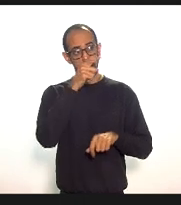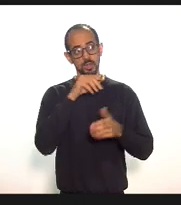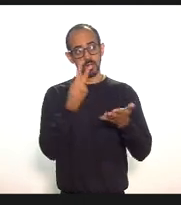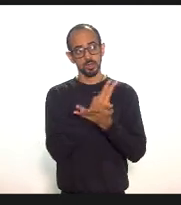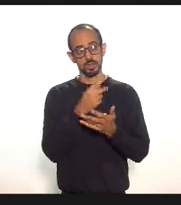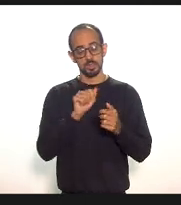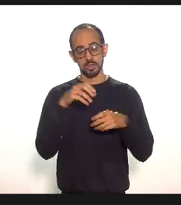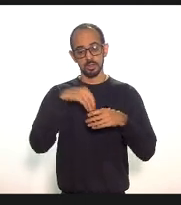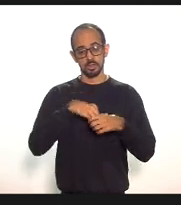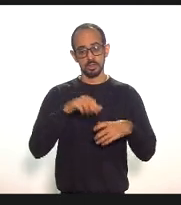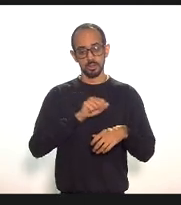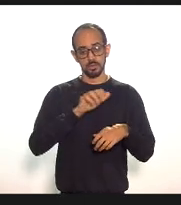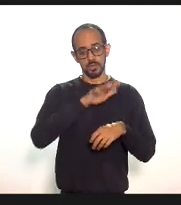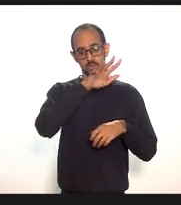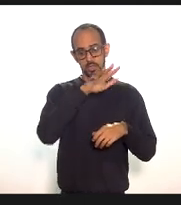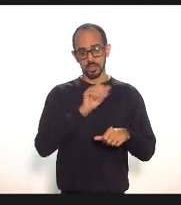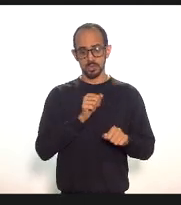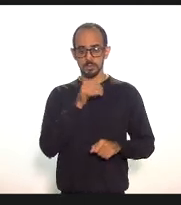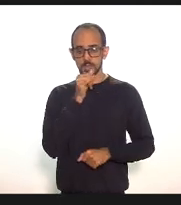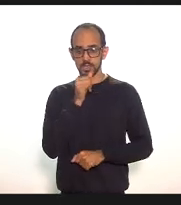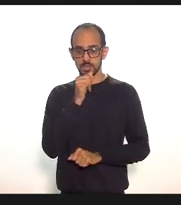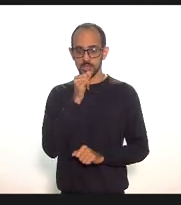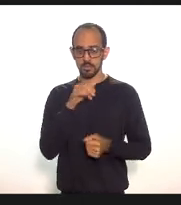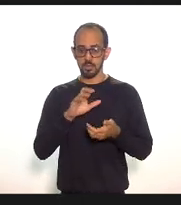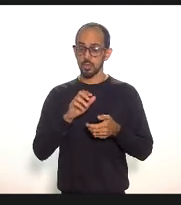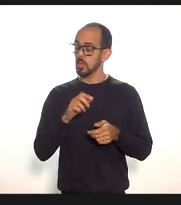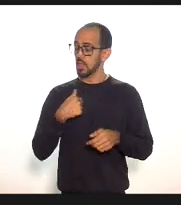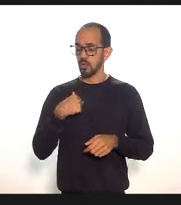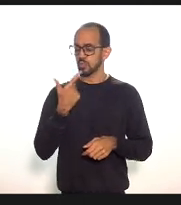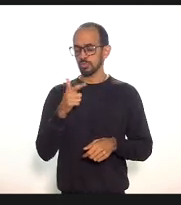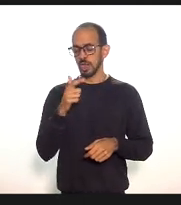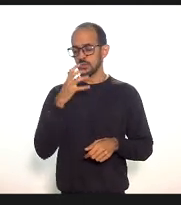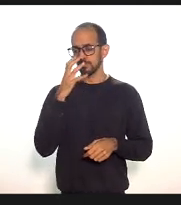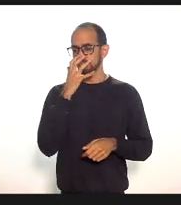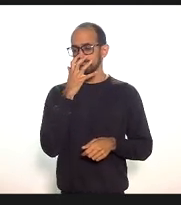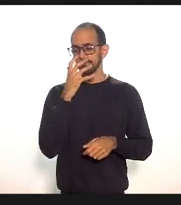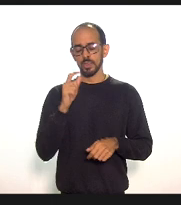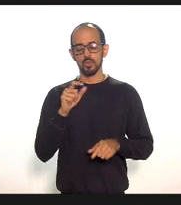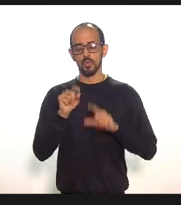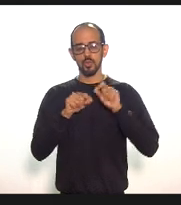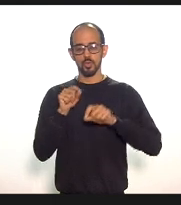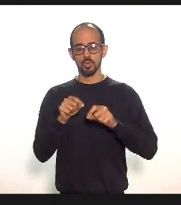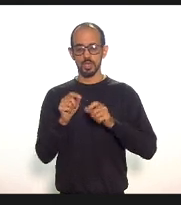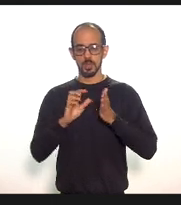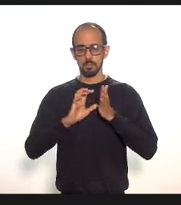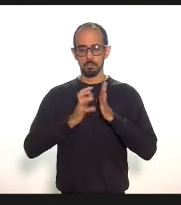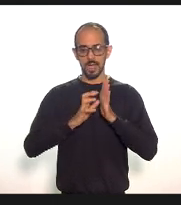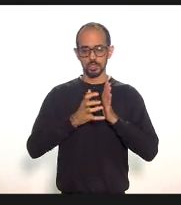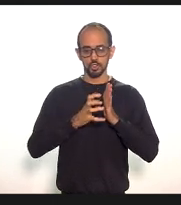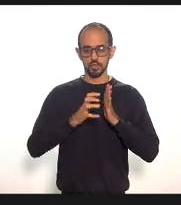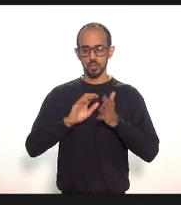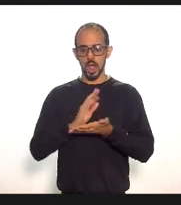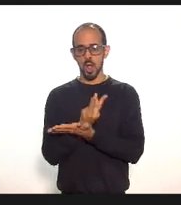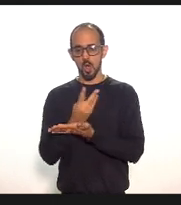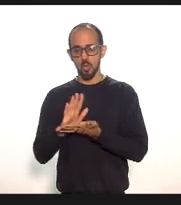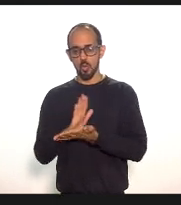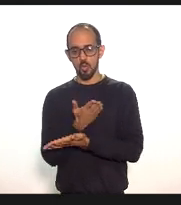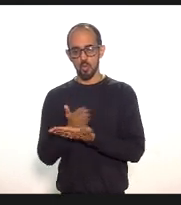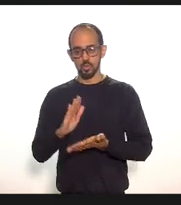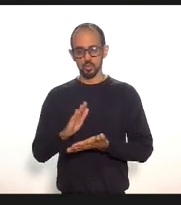favela, que não me admira por parte de partidos aí que resolveram, inclusive, destruir o projeto